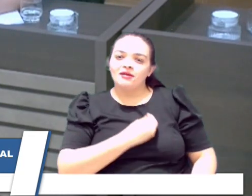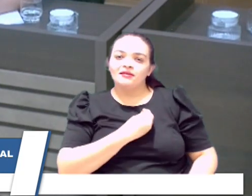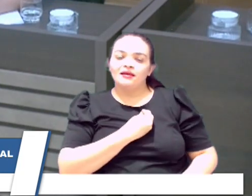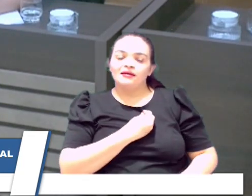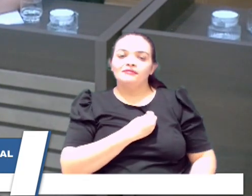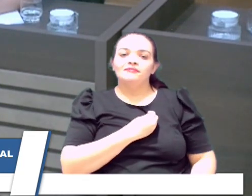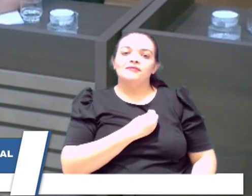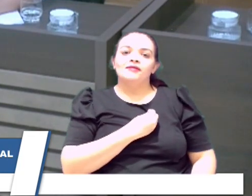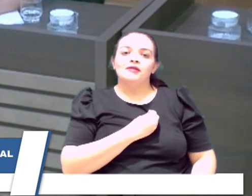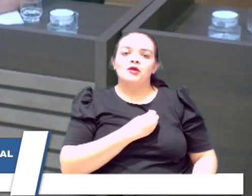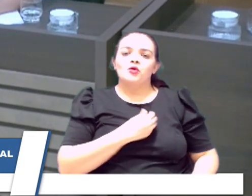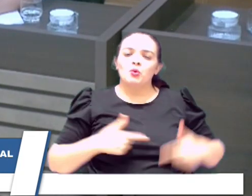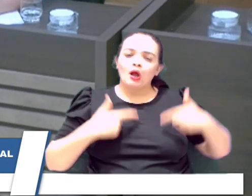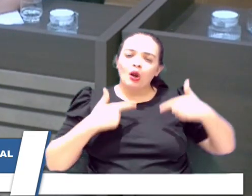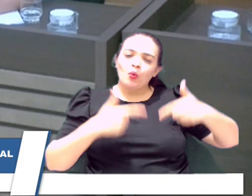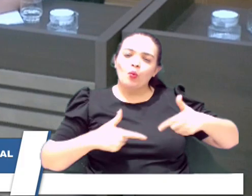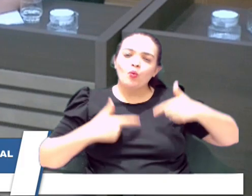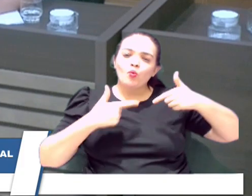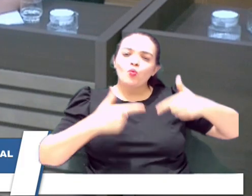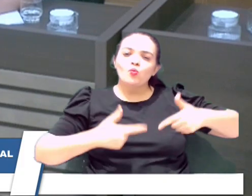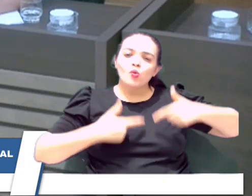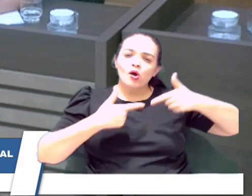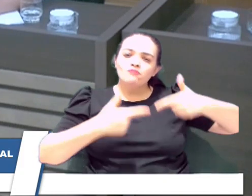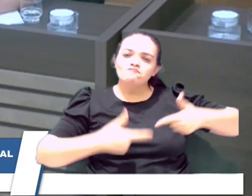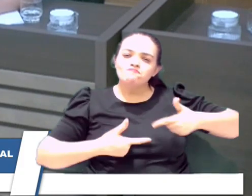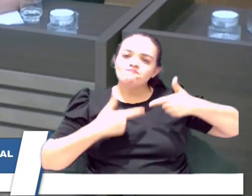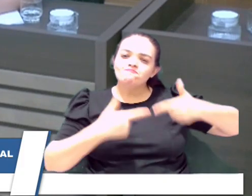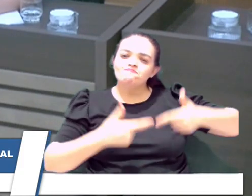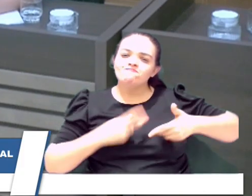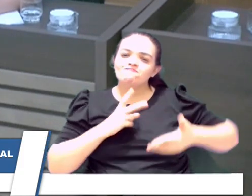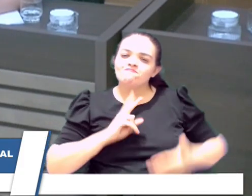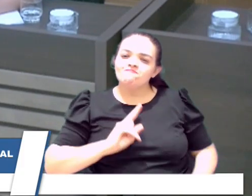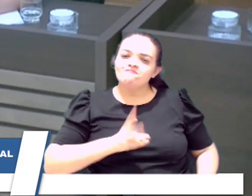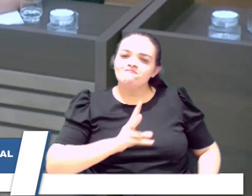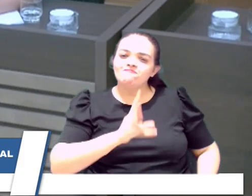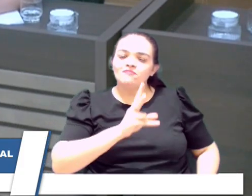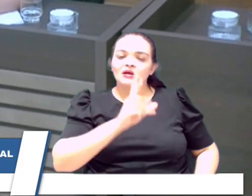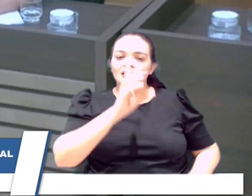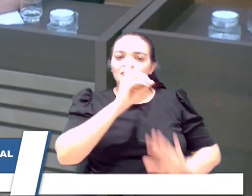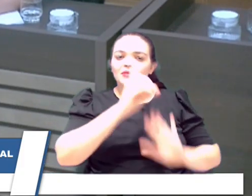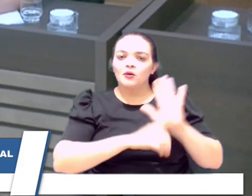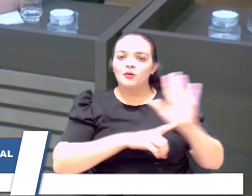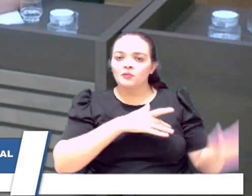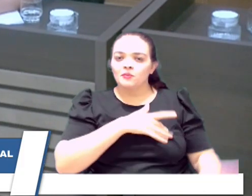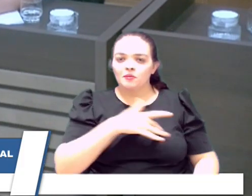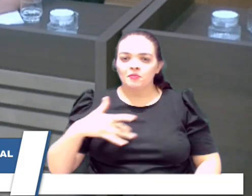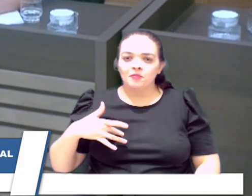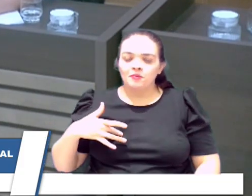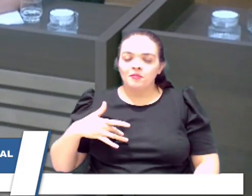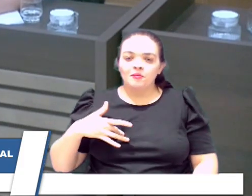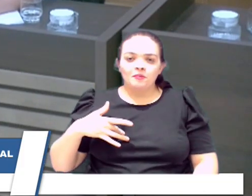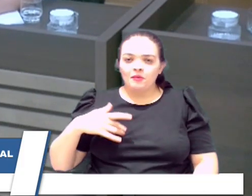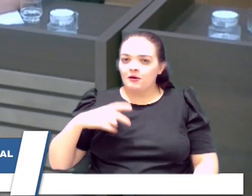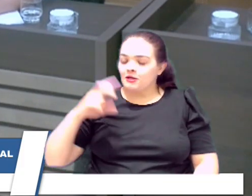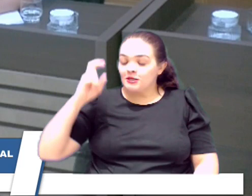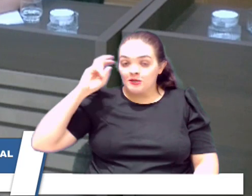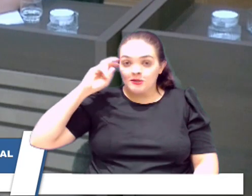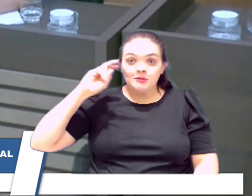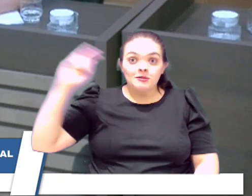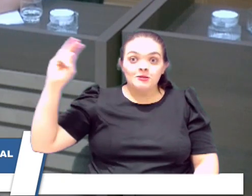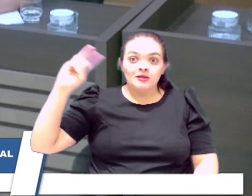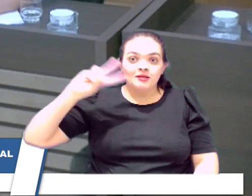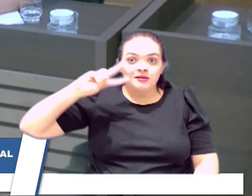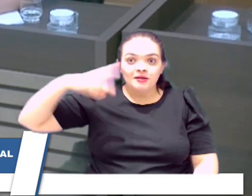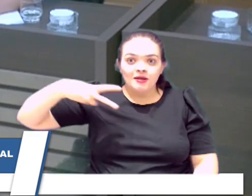uma militância, uma provação pelo direito à saúde, que é um gênio cada vez mais reconhecido no